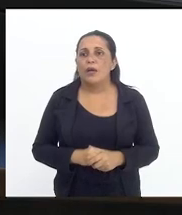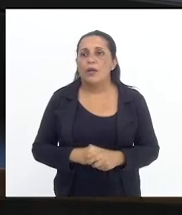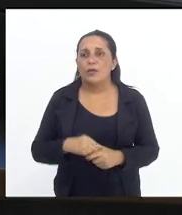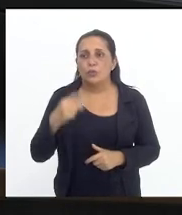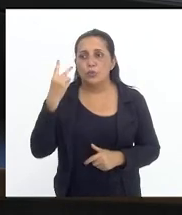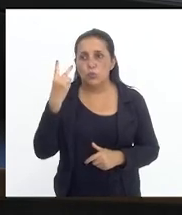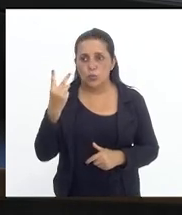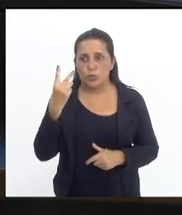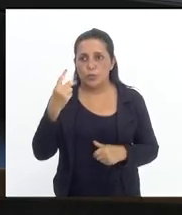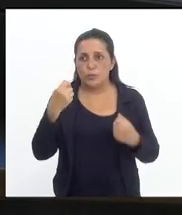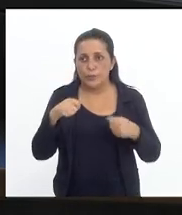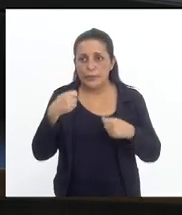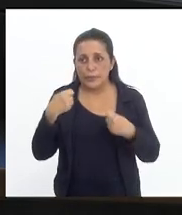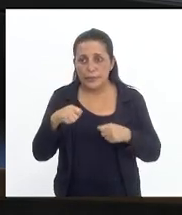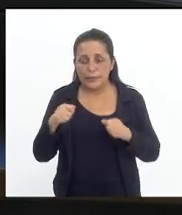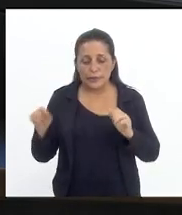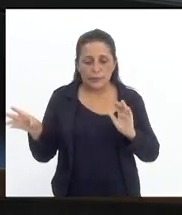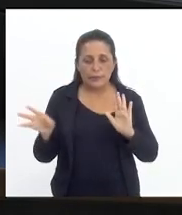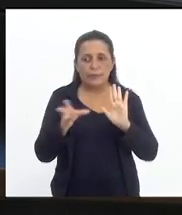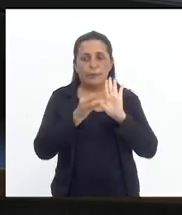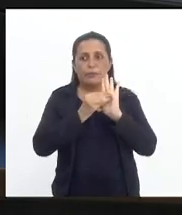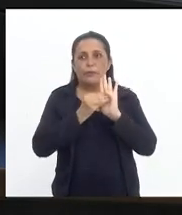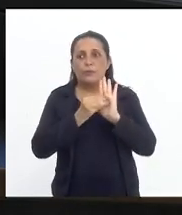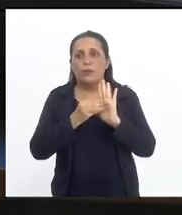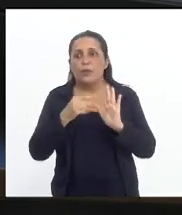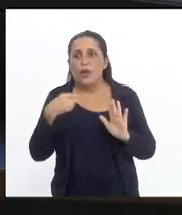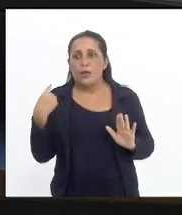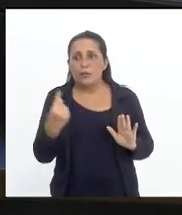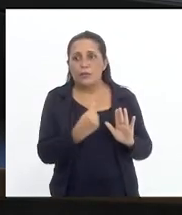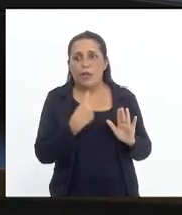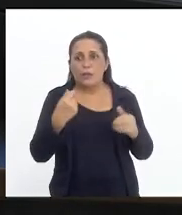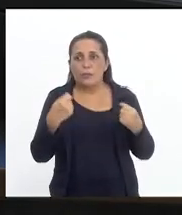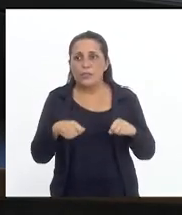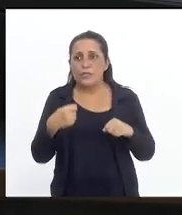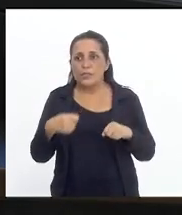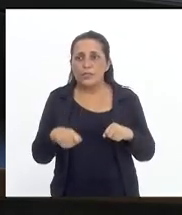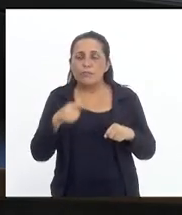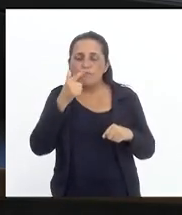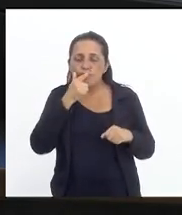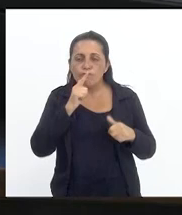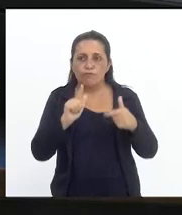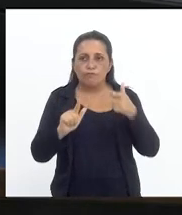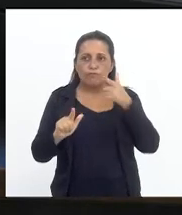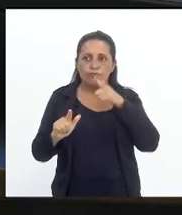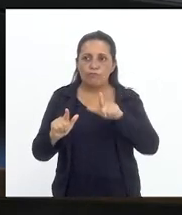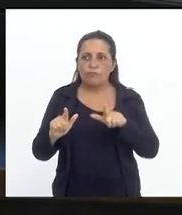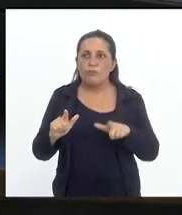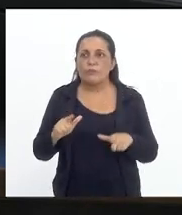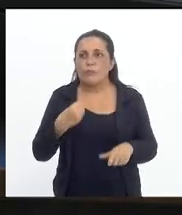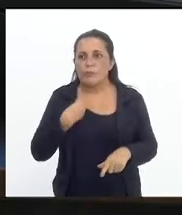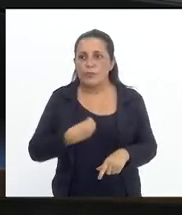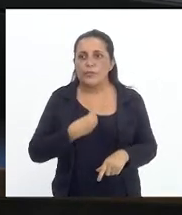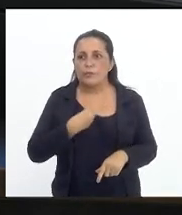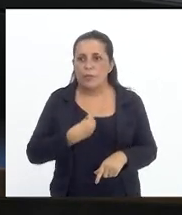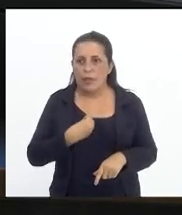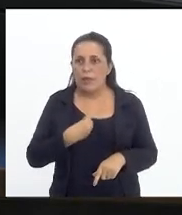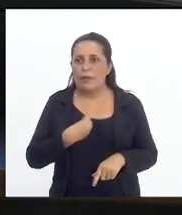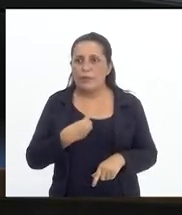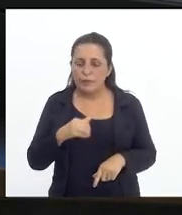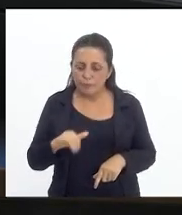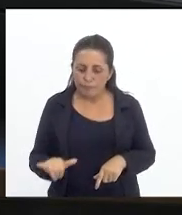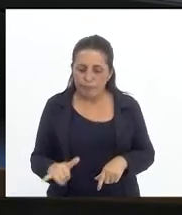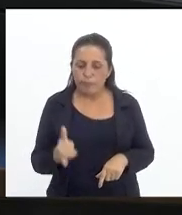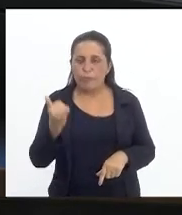duas precisa ser adotada para que a gente esteja elegível para poder participar e